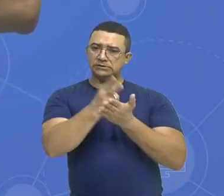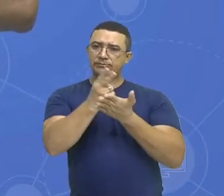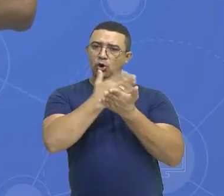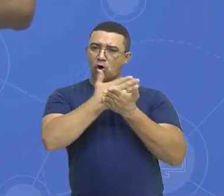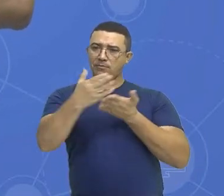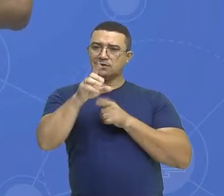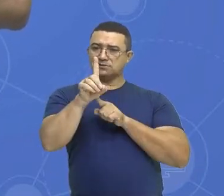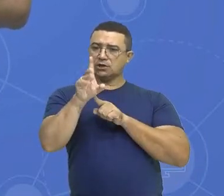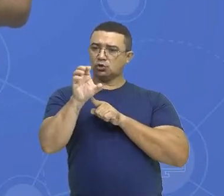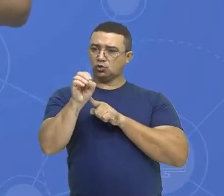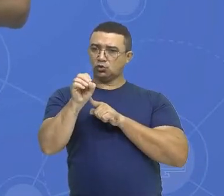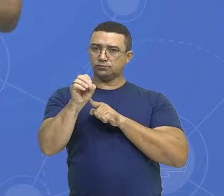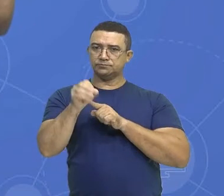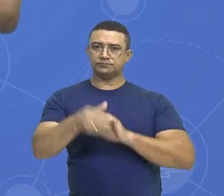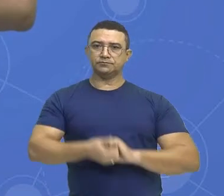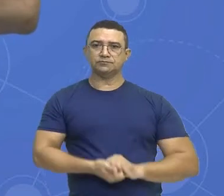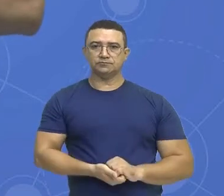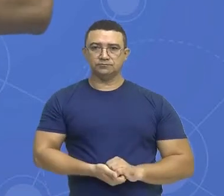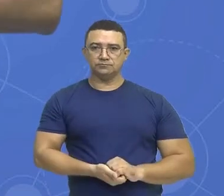com o do. Vamos ver?